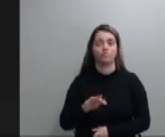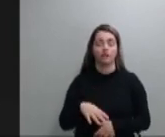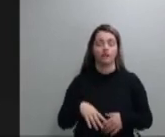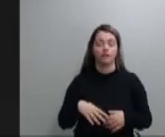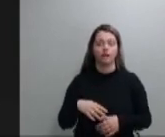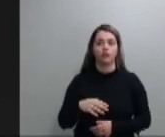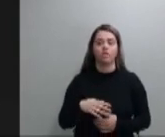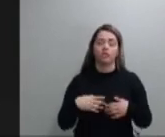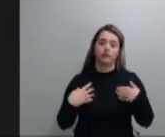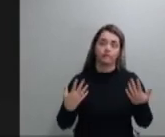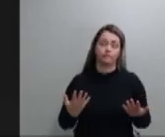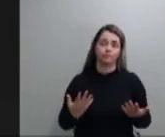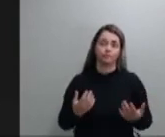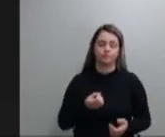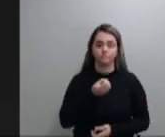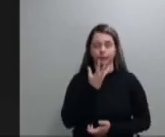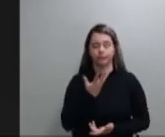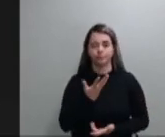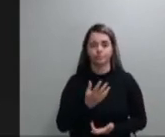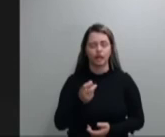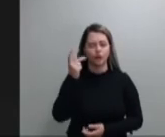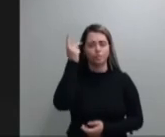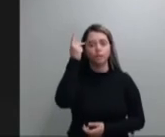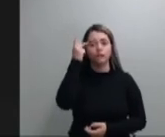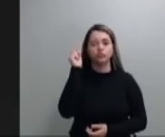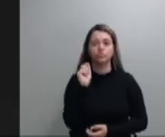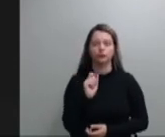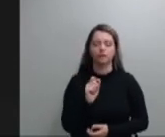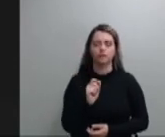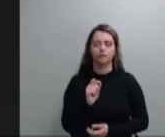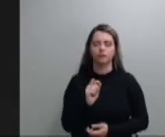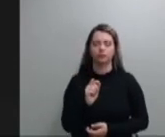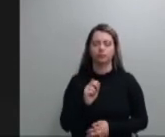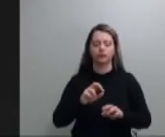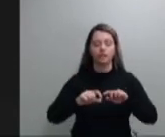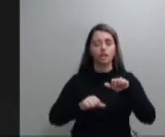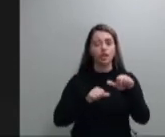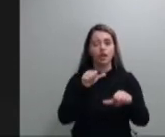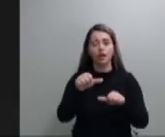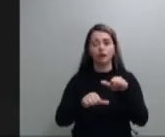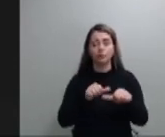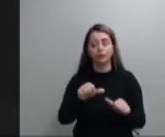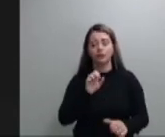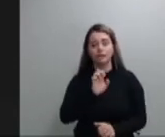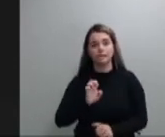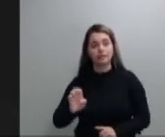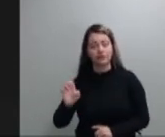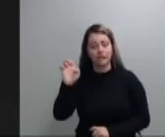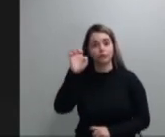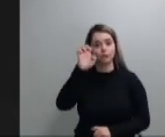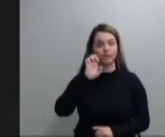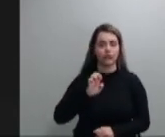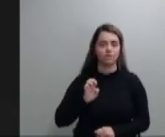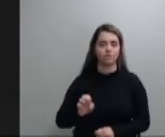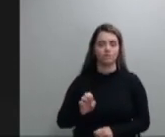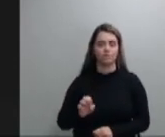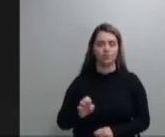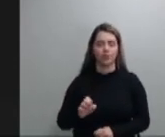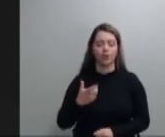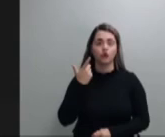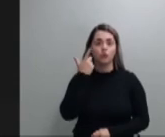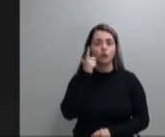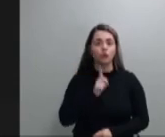bom eu penso que é a alteração estatutária conseguindo conseguindo presidente